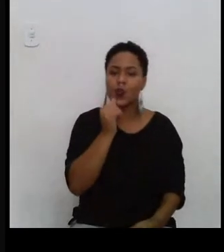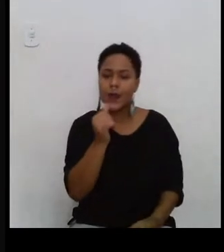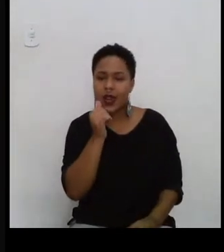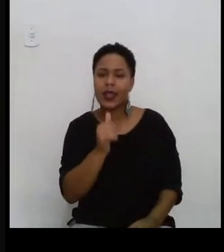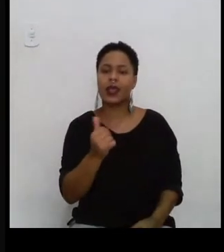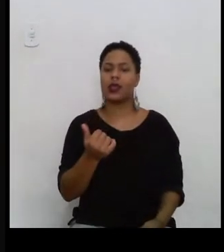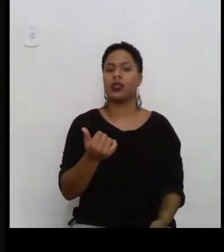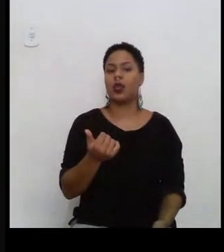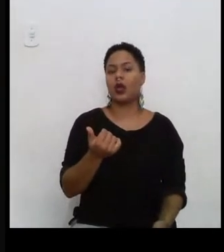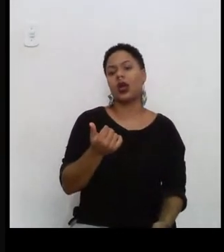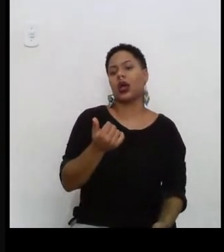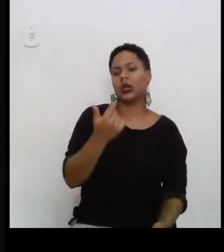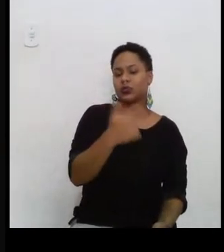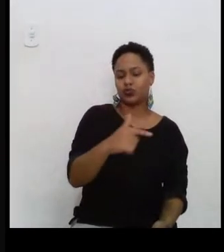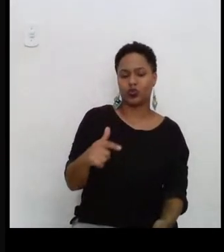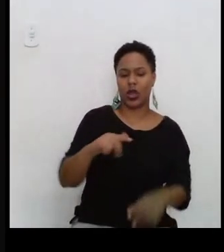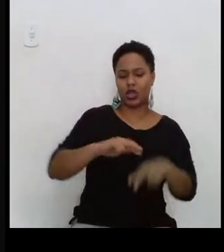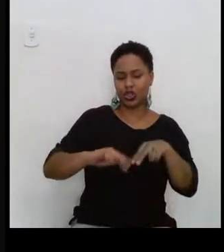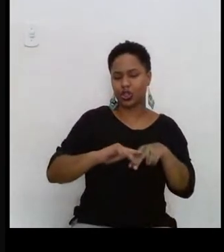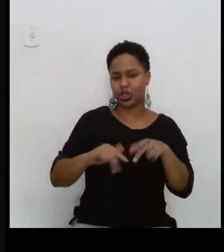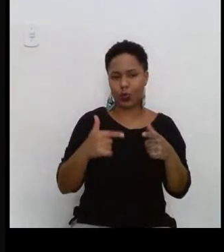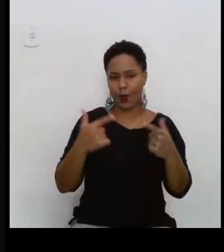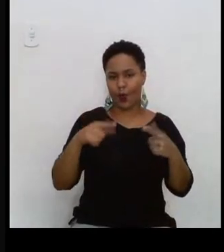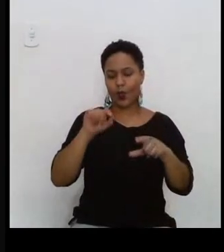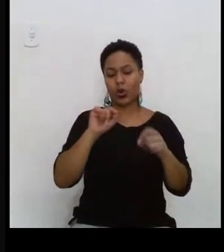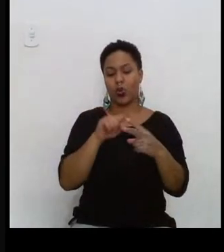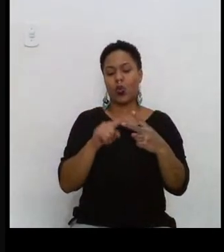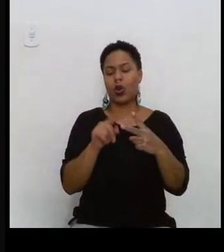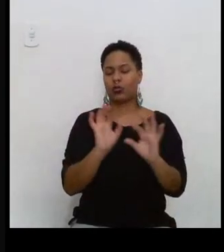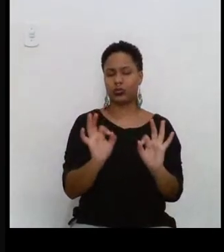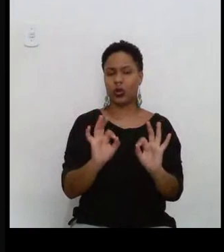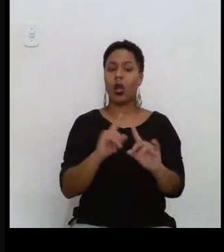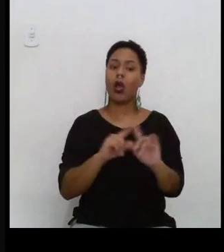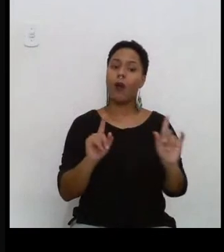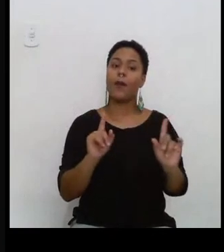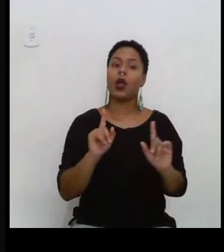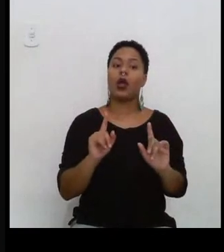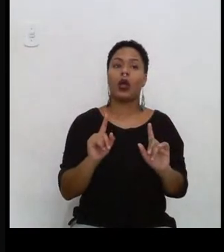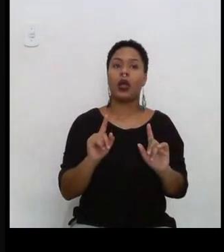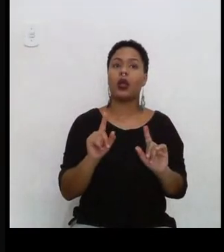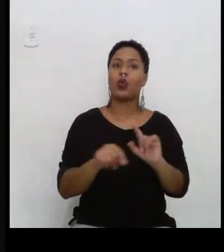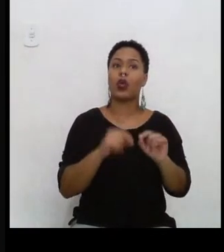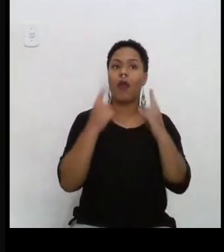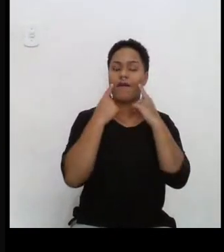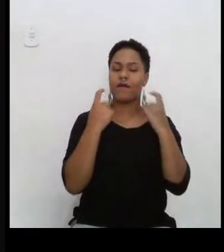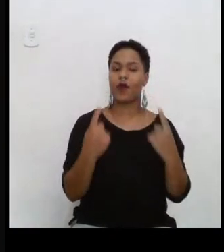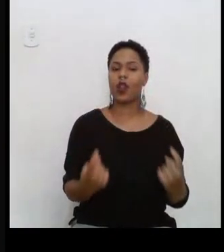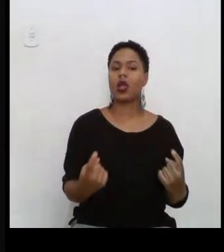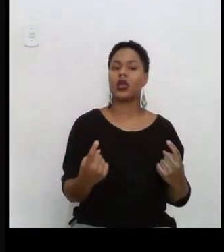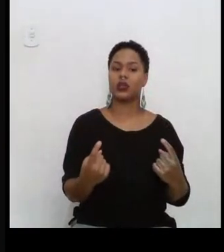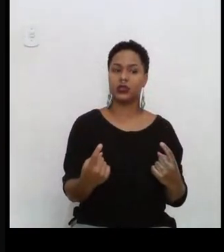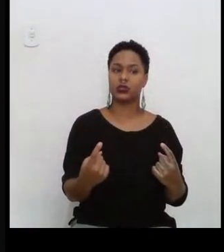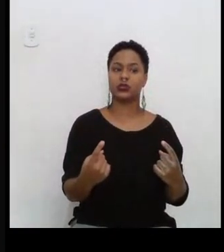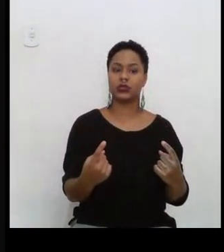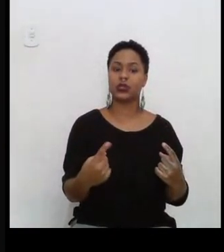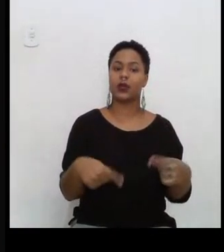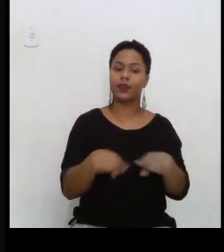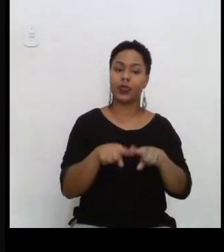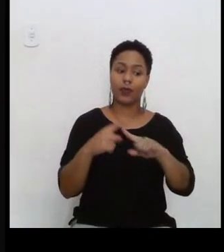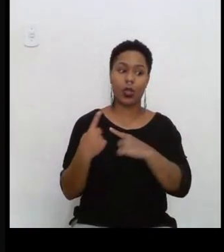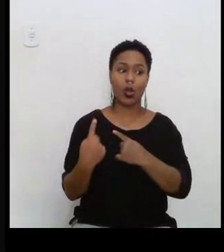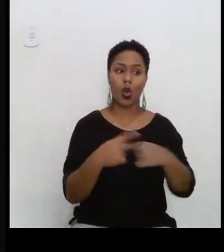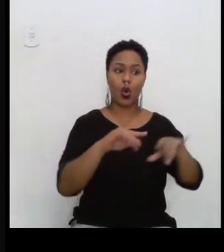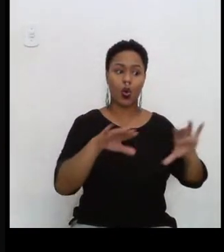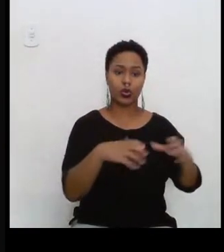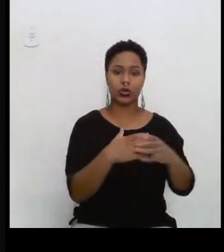erro não adianta os exames para cima chinês na violência e controle coletivo por no nas imagens pelas